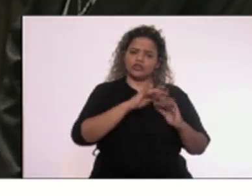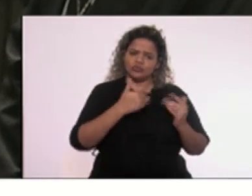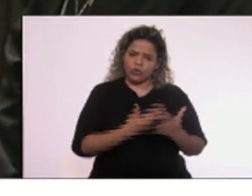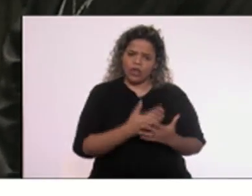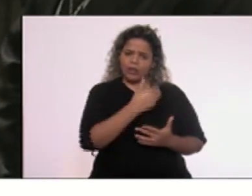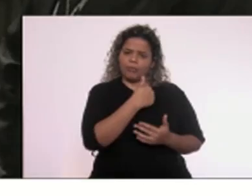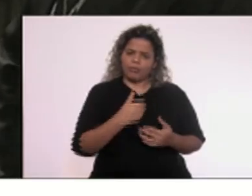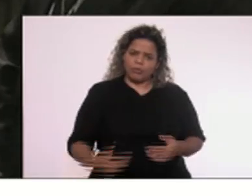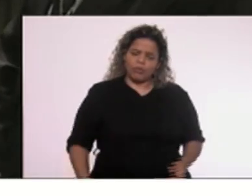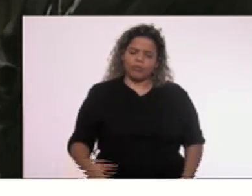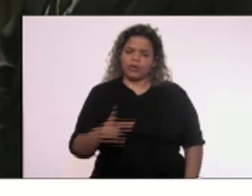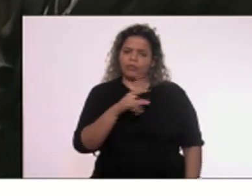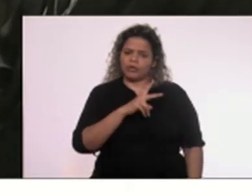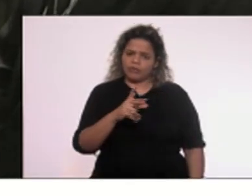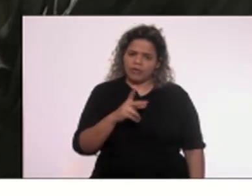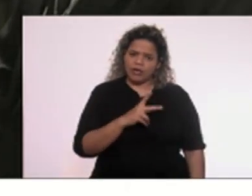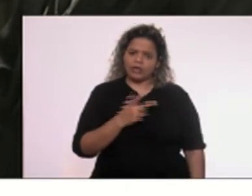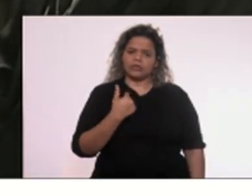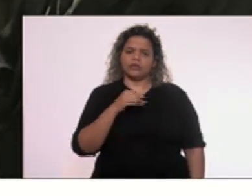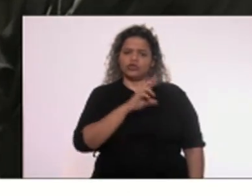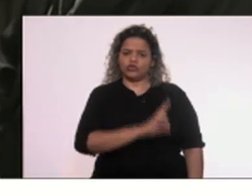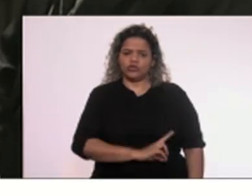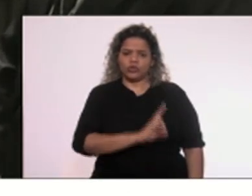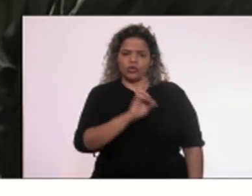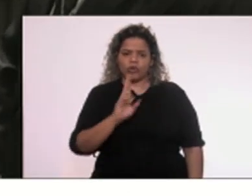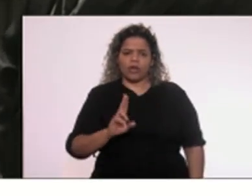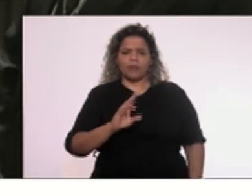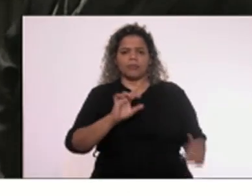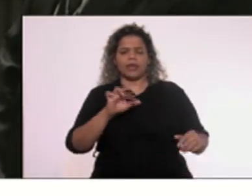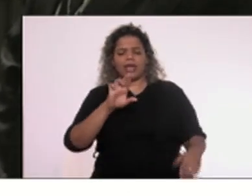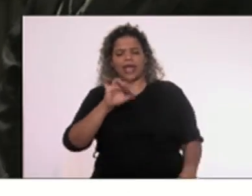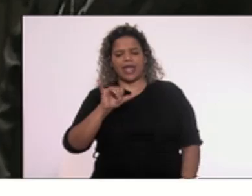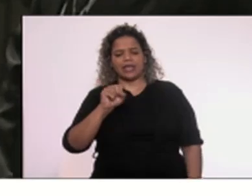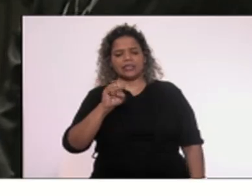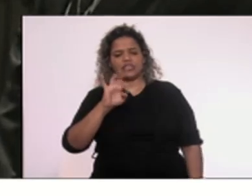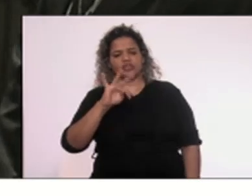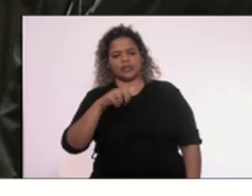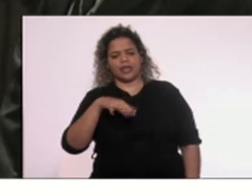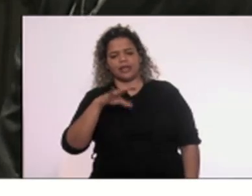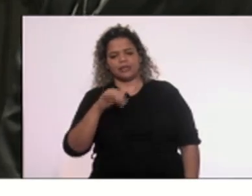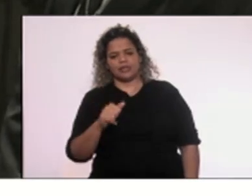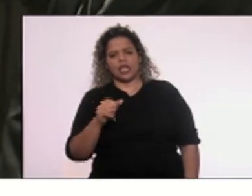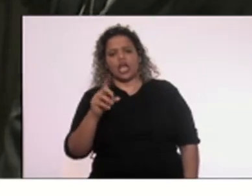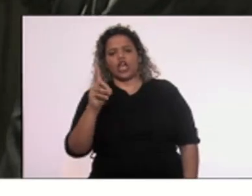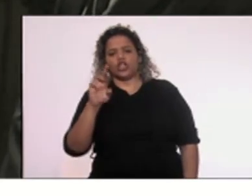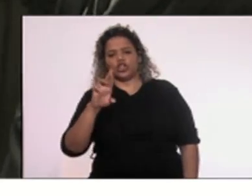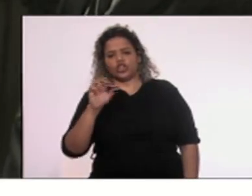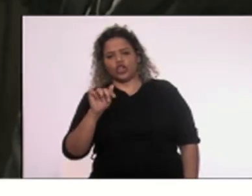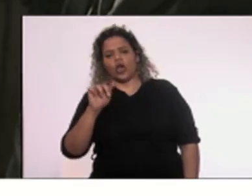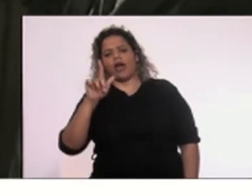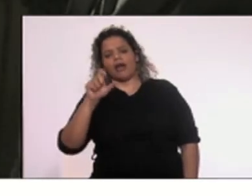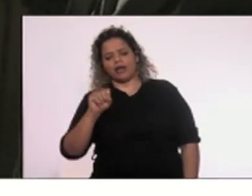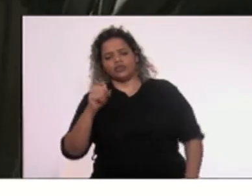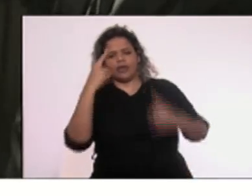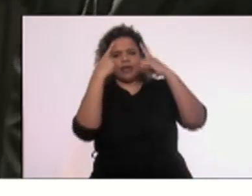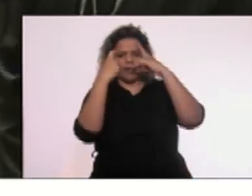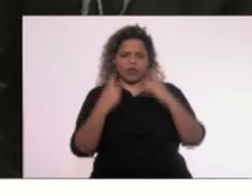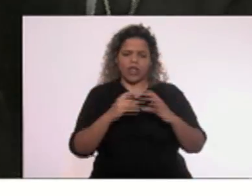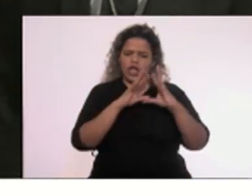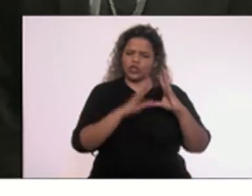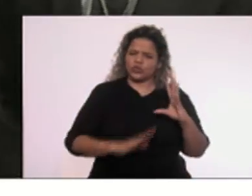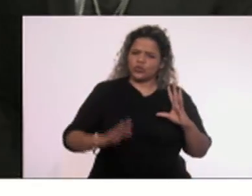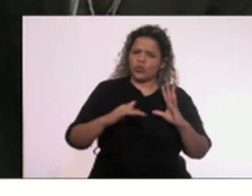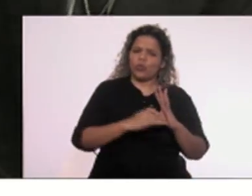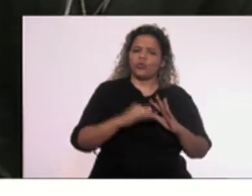escolas públicas e privadas, denominado Resistência às Drogas e à Violência em todo